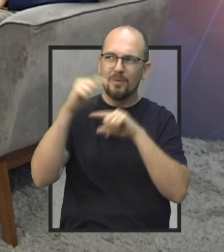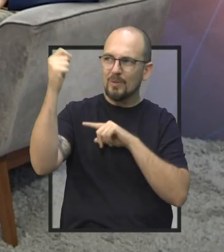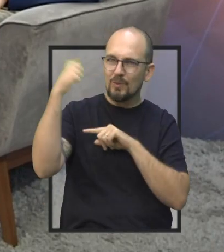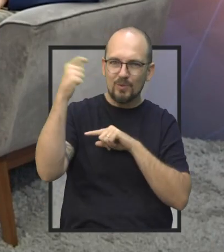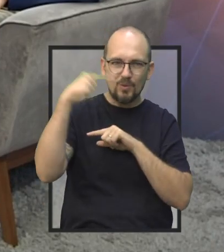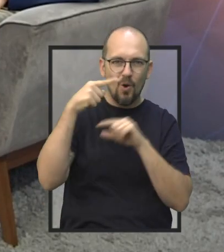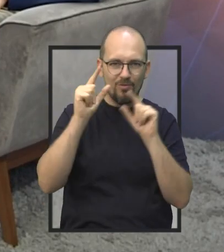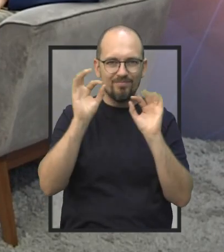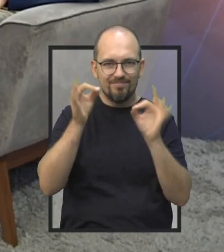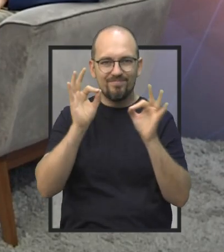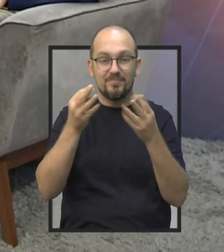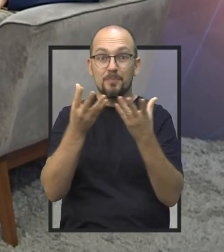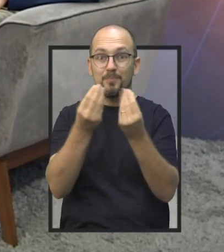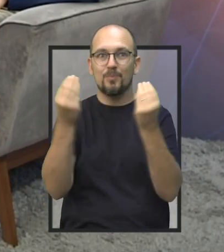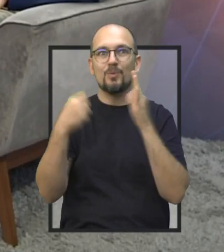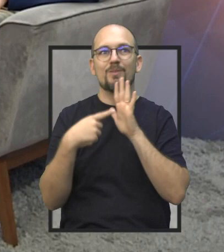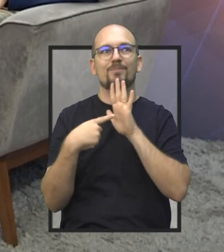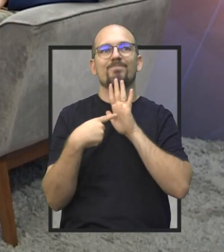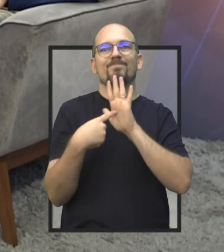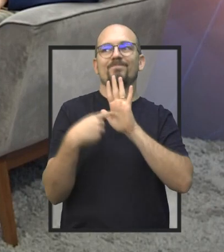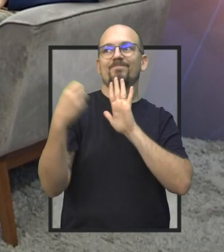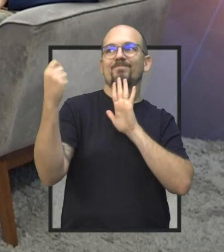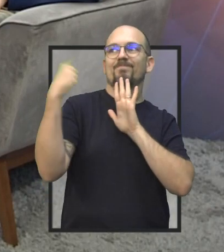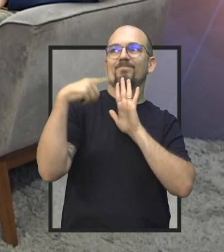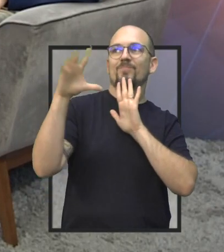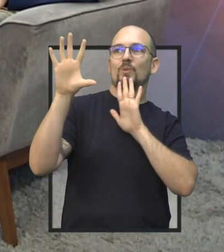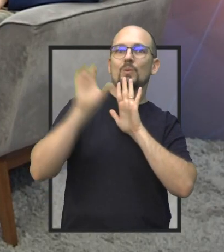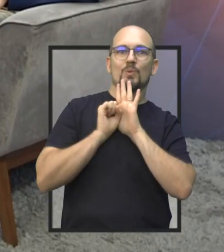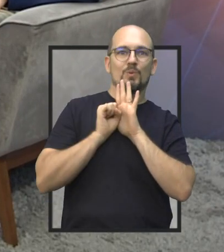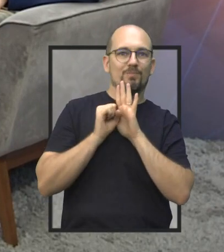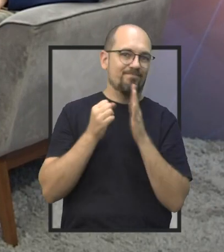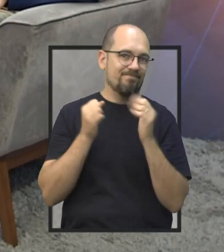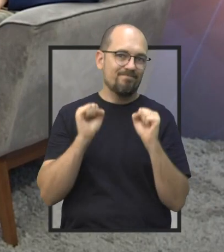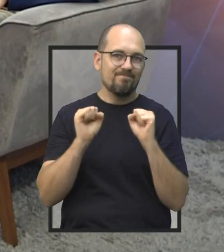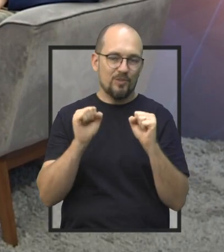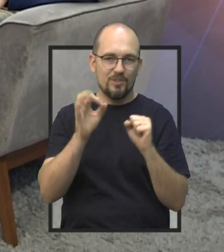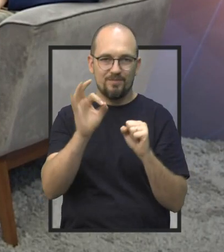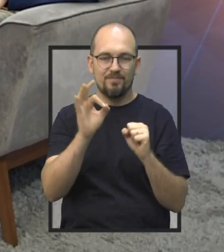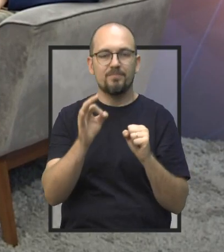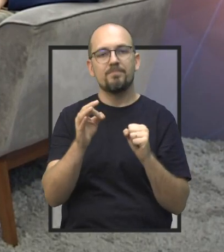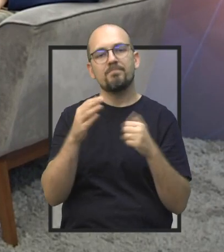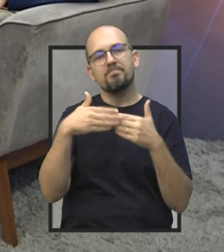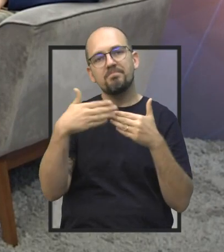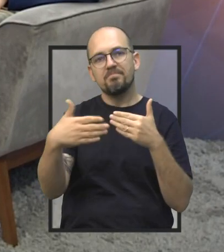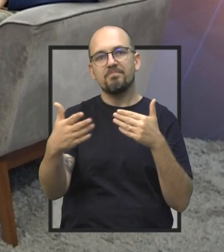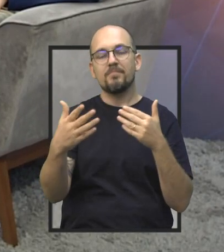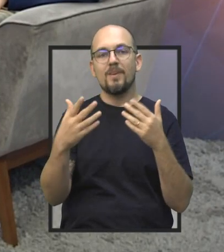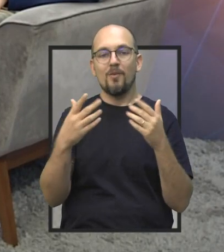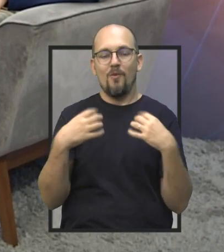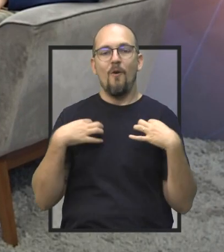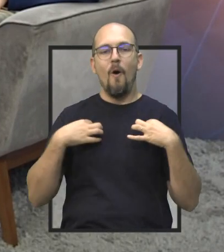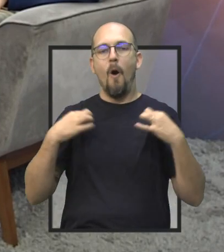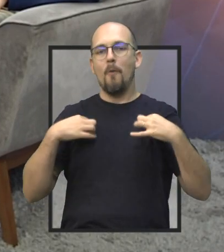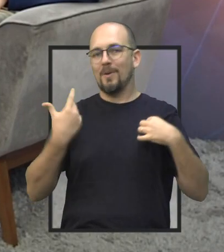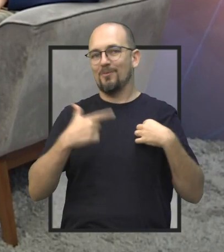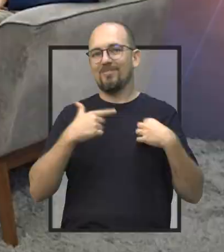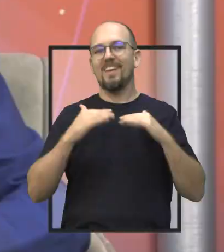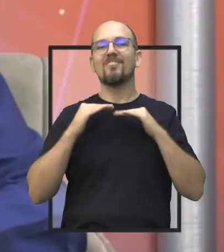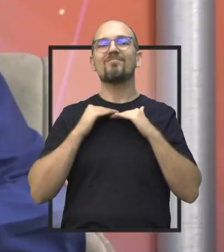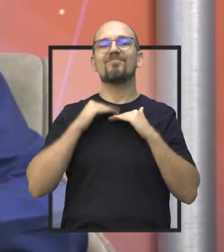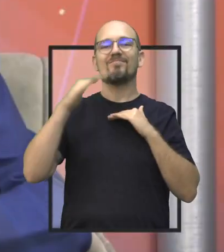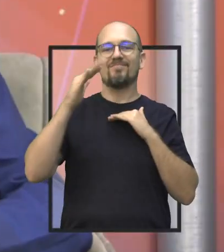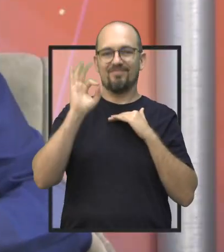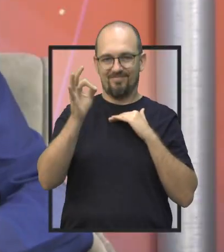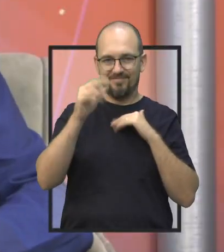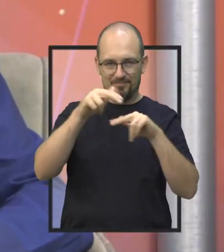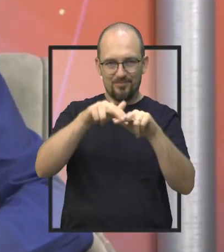região muito exposta à incidência solar, né? Geralmente é onde a roupa não cobre, não é, doutor? Exatamente.